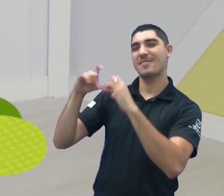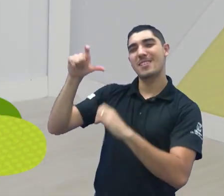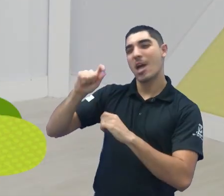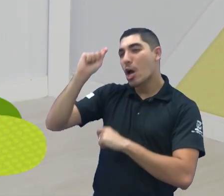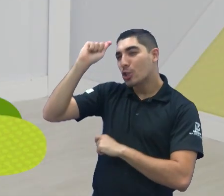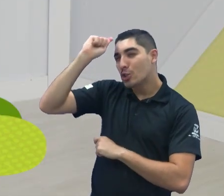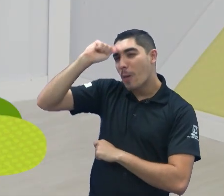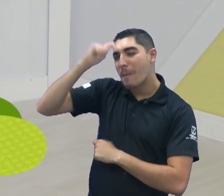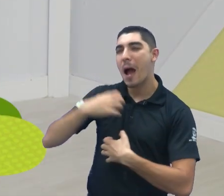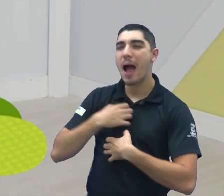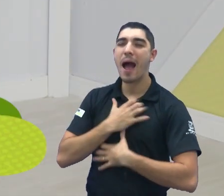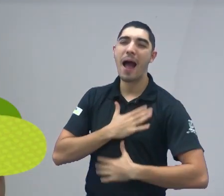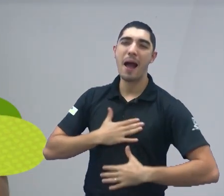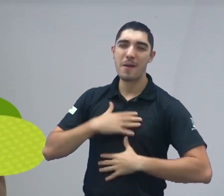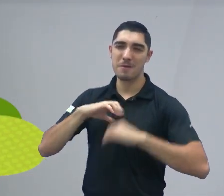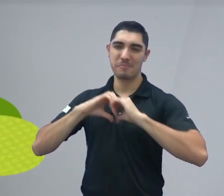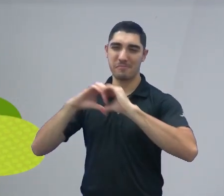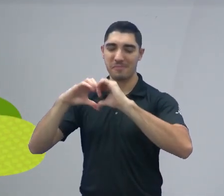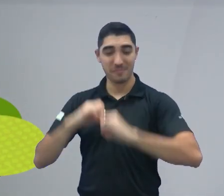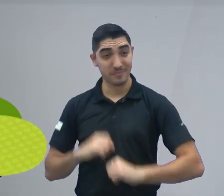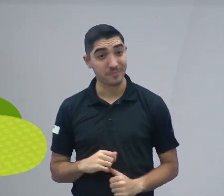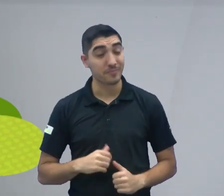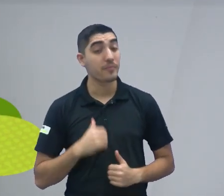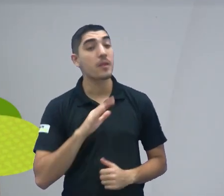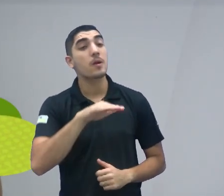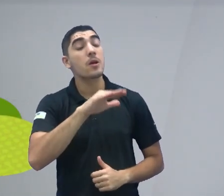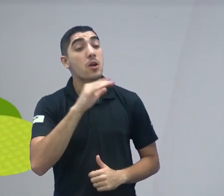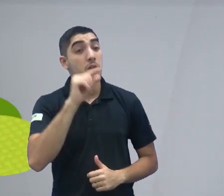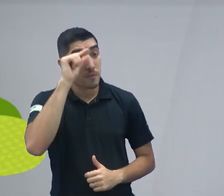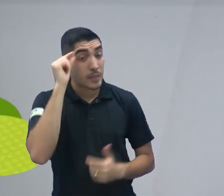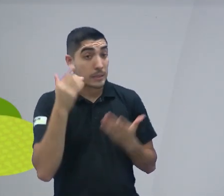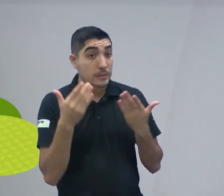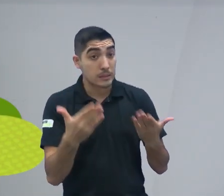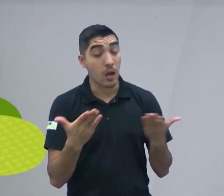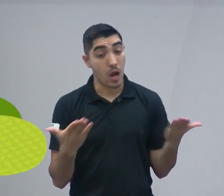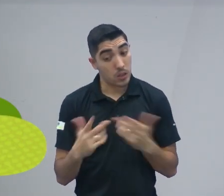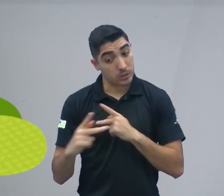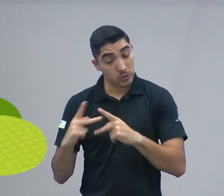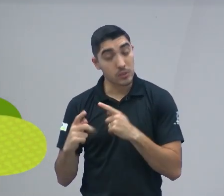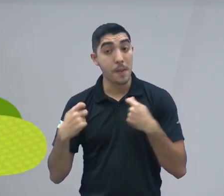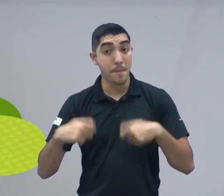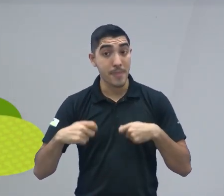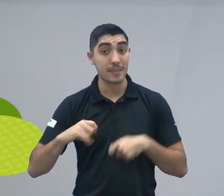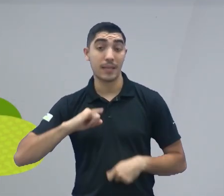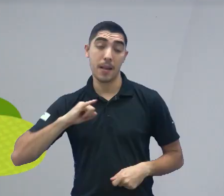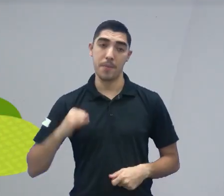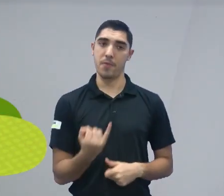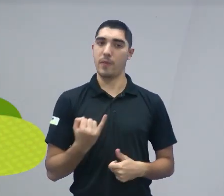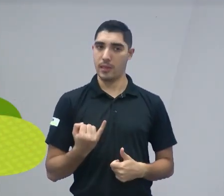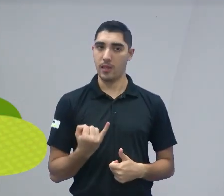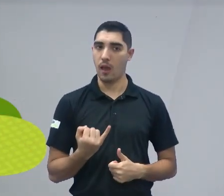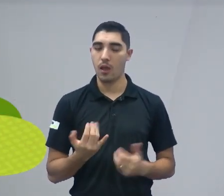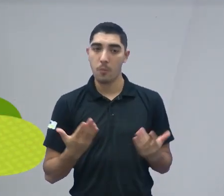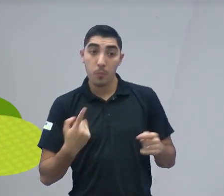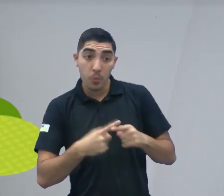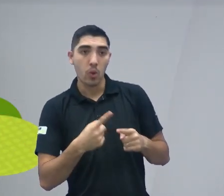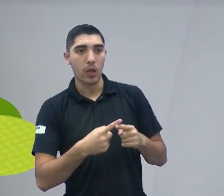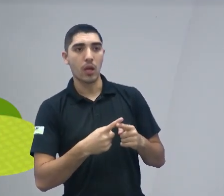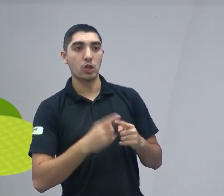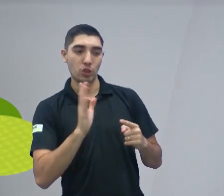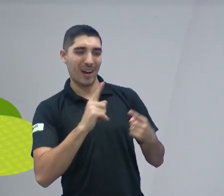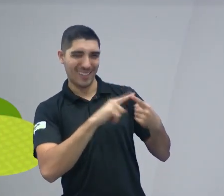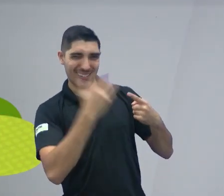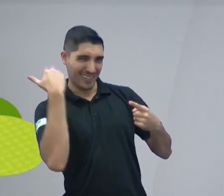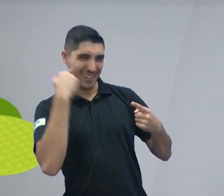José Sobral, hein? Mas, Vieira, é hora do São José aproveitar esse bom momento que tem e aproveitar também essa sequência. Apesar da vitória